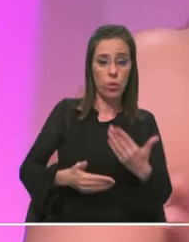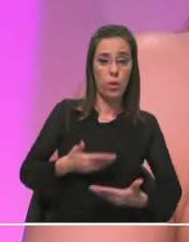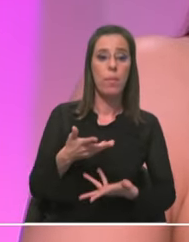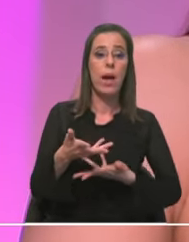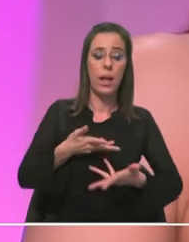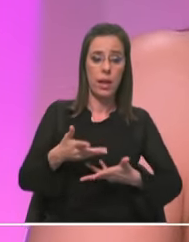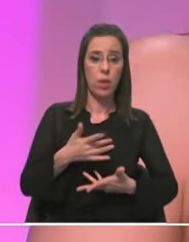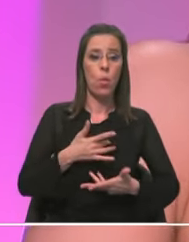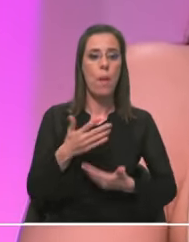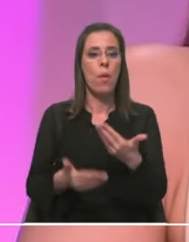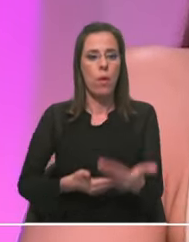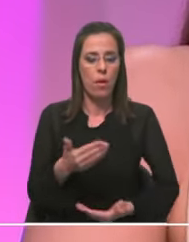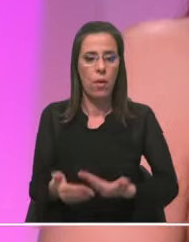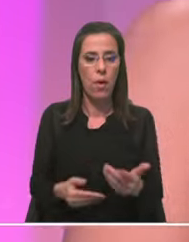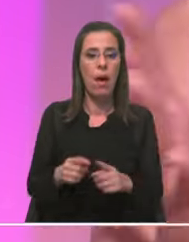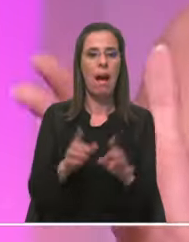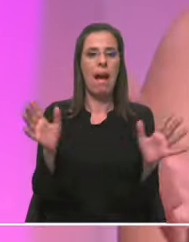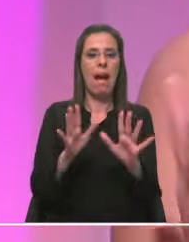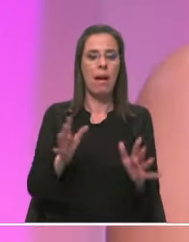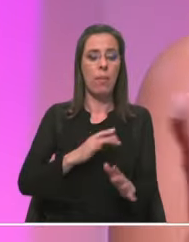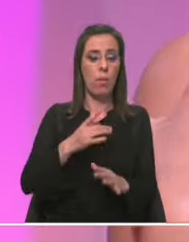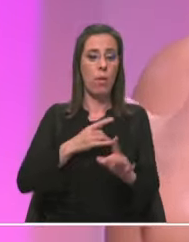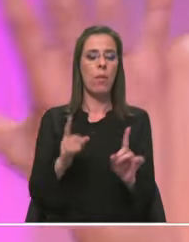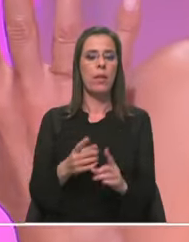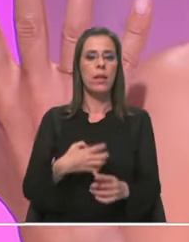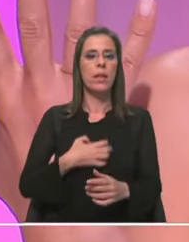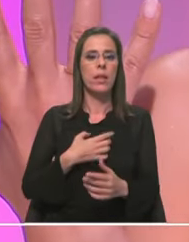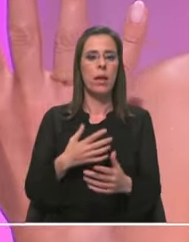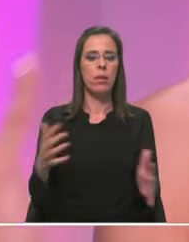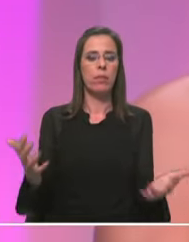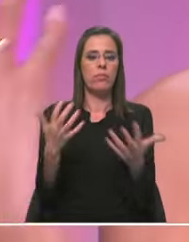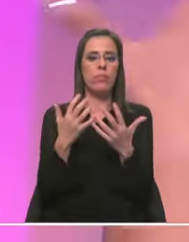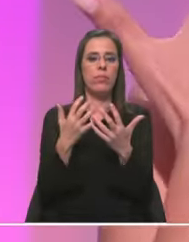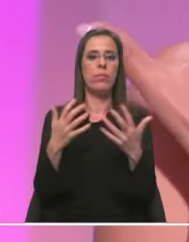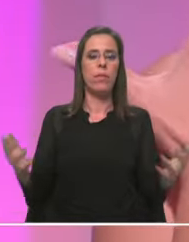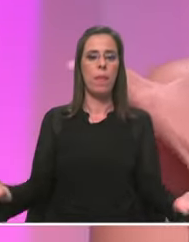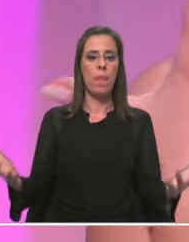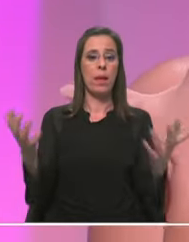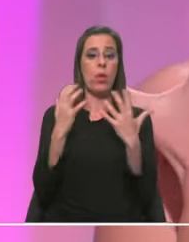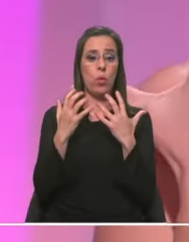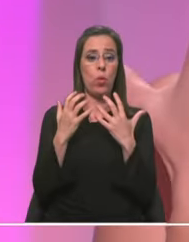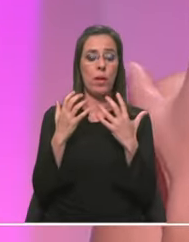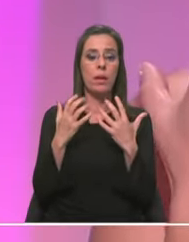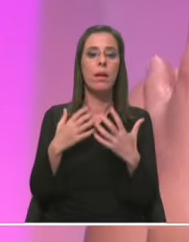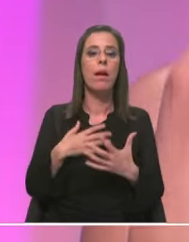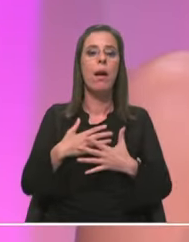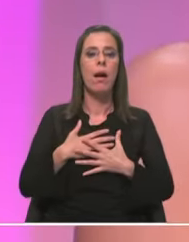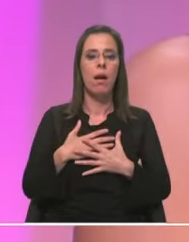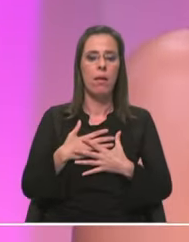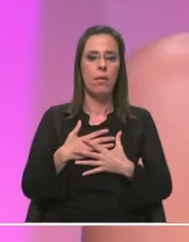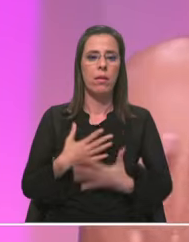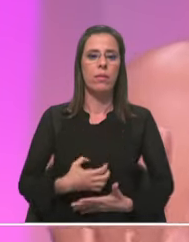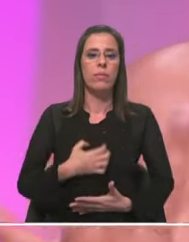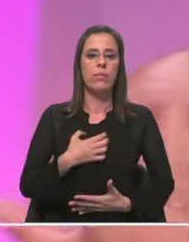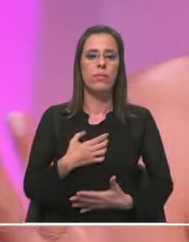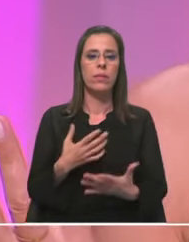que o amor vai crescendo aquela coisa ai o meu amor claro que senti quando estavam no meu colo quando colocam duas bebés aqui é um